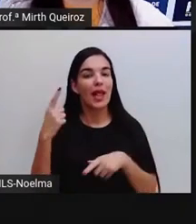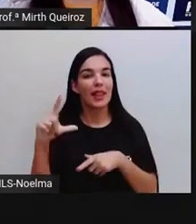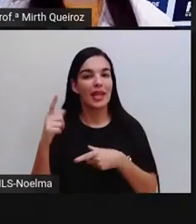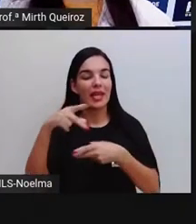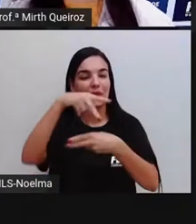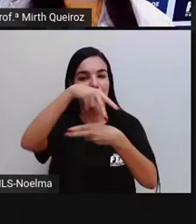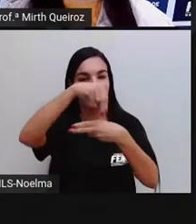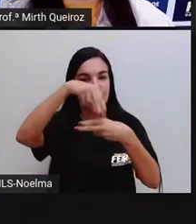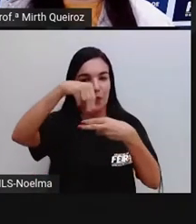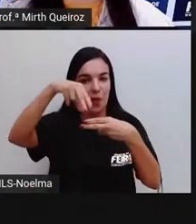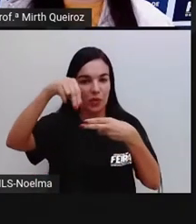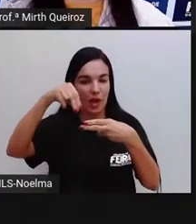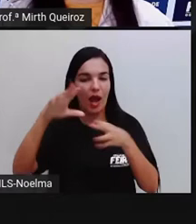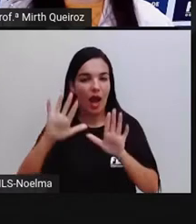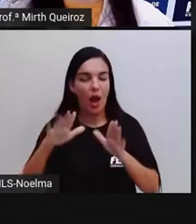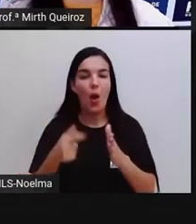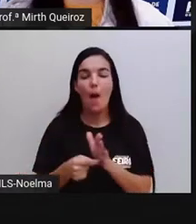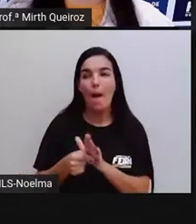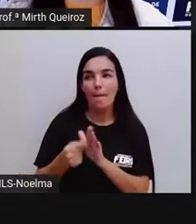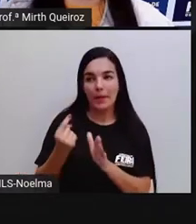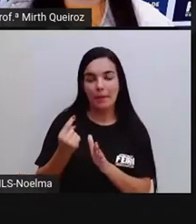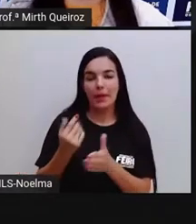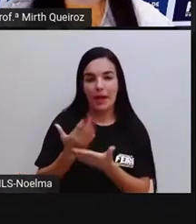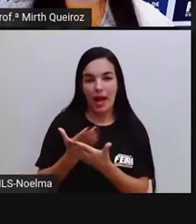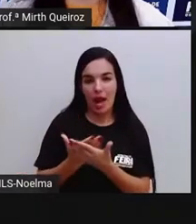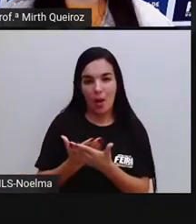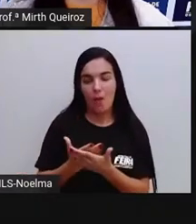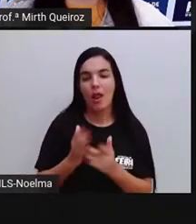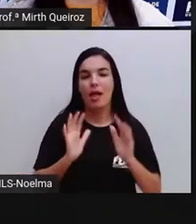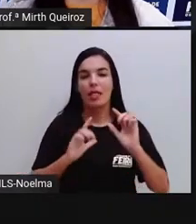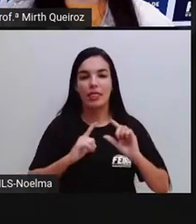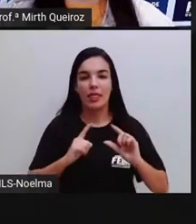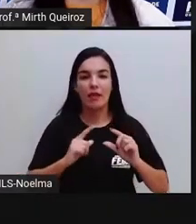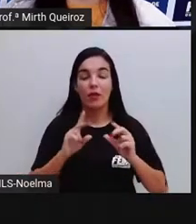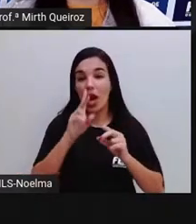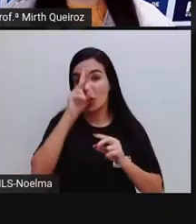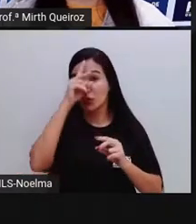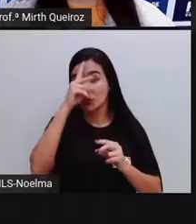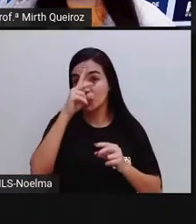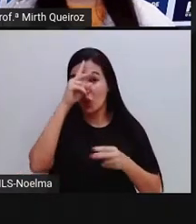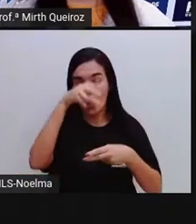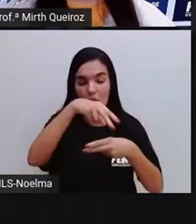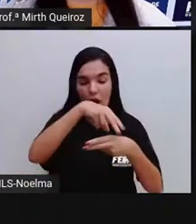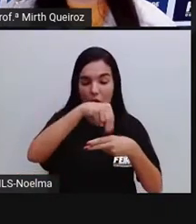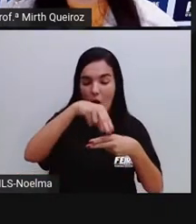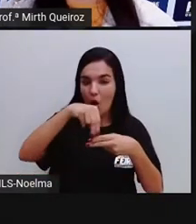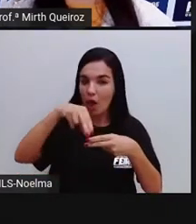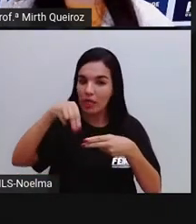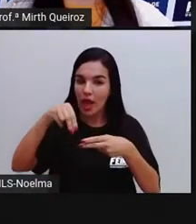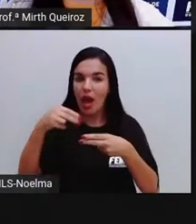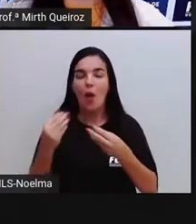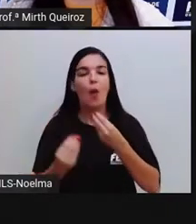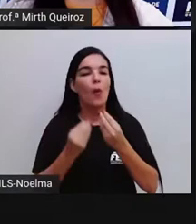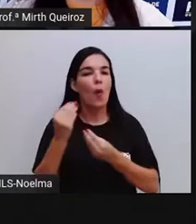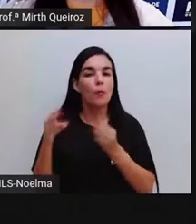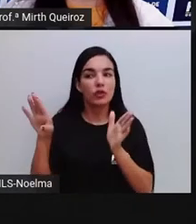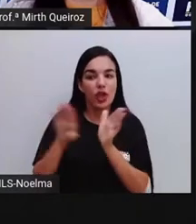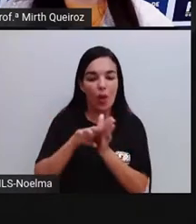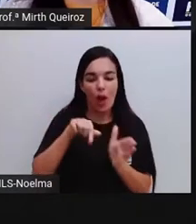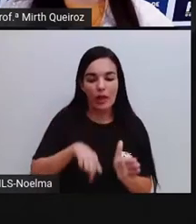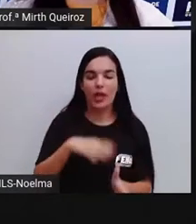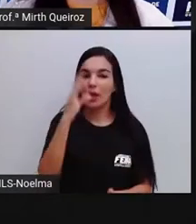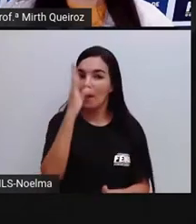cordel. No nosso primeiro momento, vocês conheceram a história do cordel, como o cordel chegou